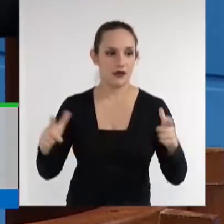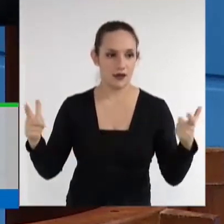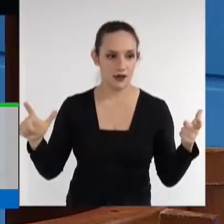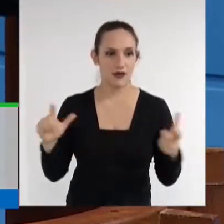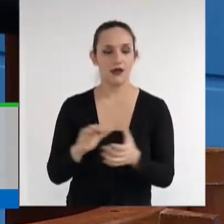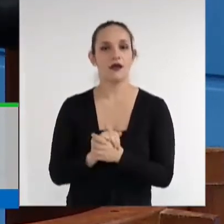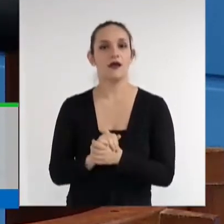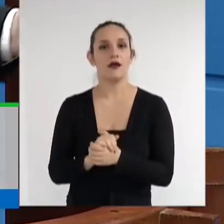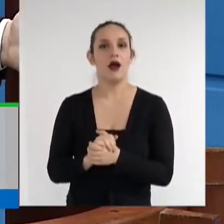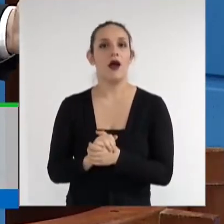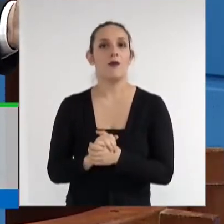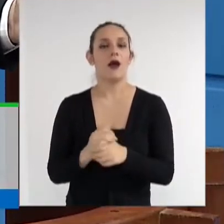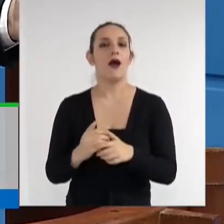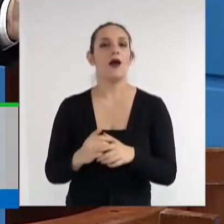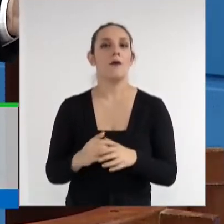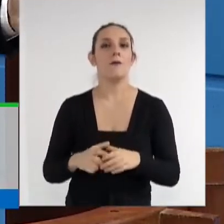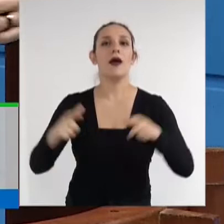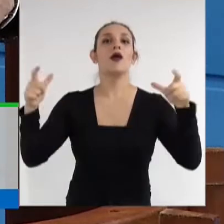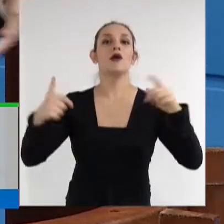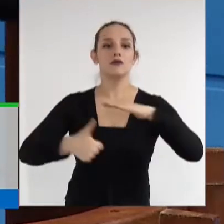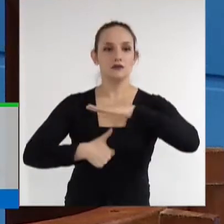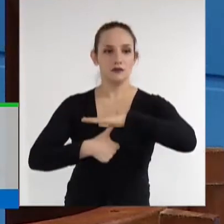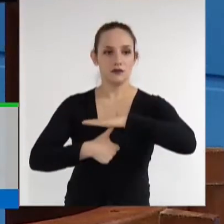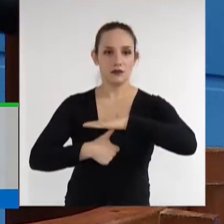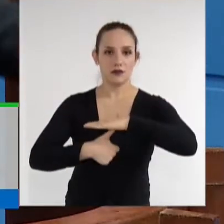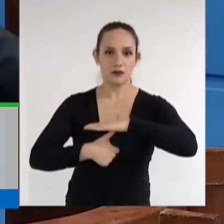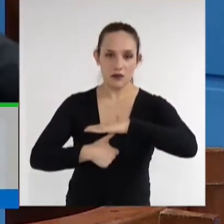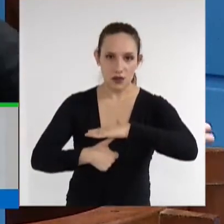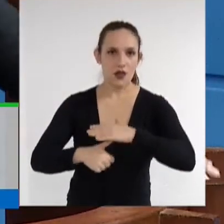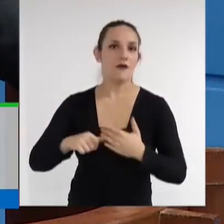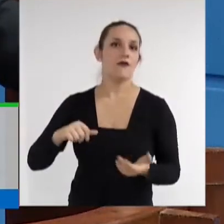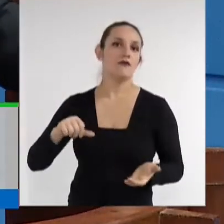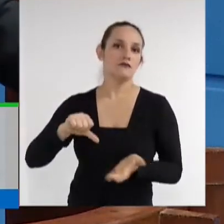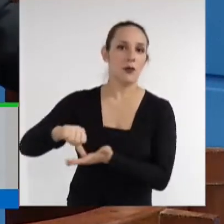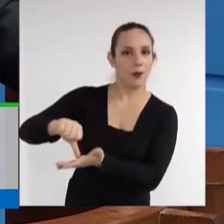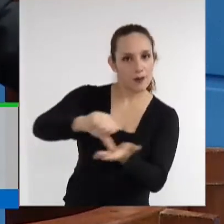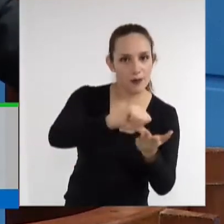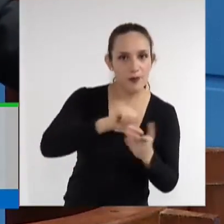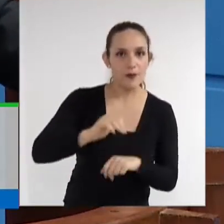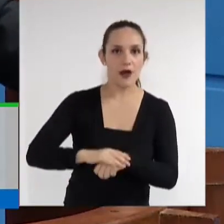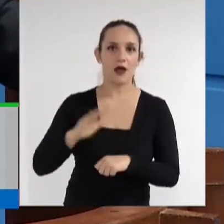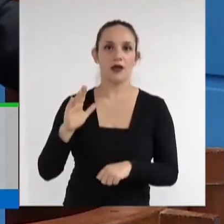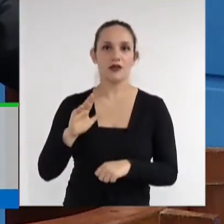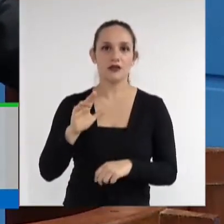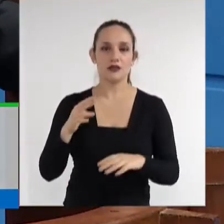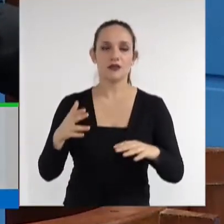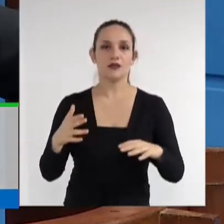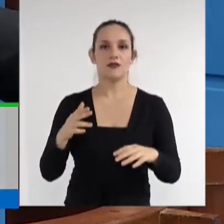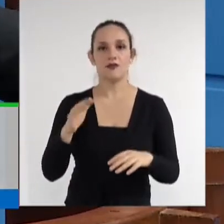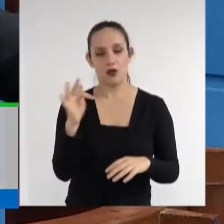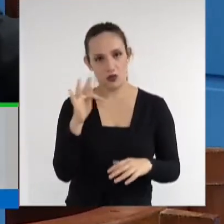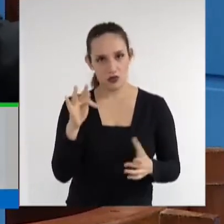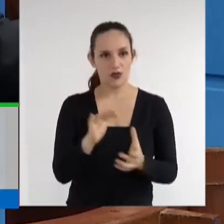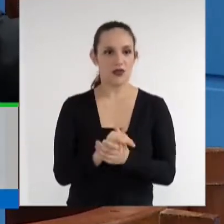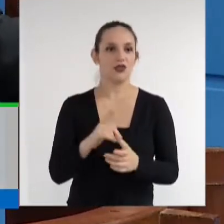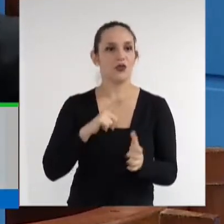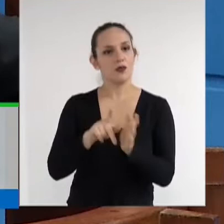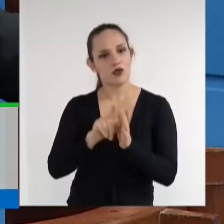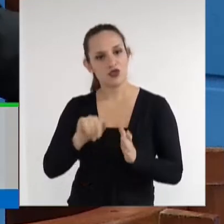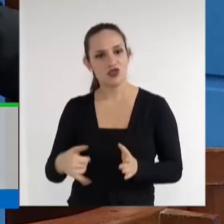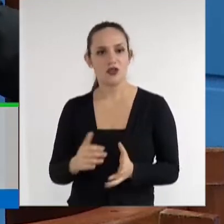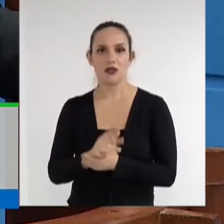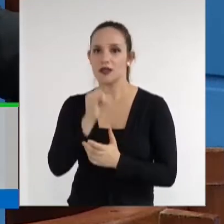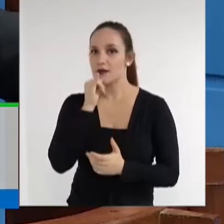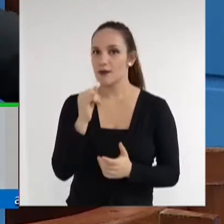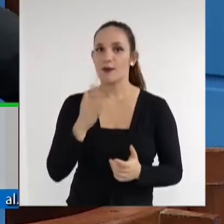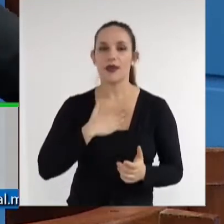dos campi das universidades, nós tínhamos programas como Minha Casa Minha Vida,